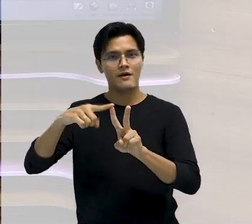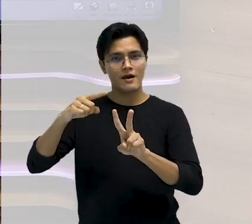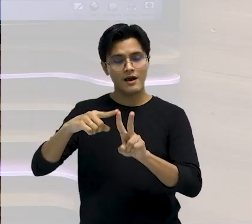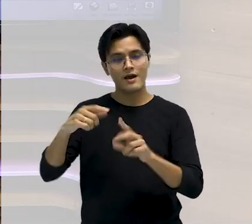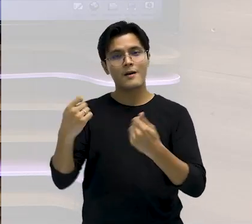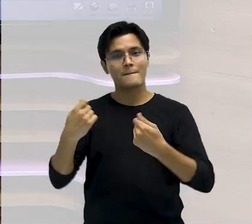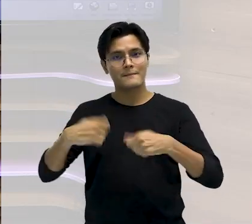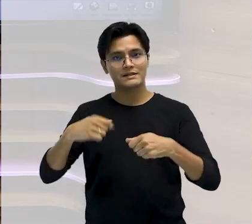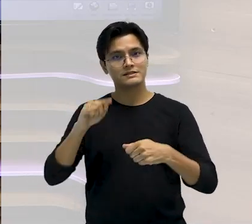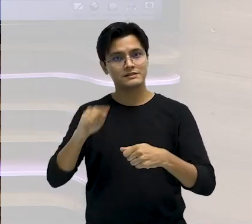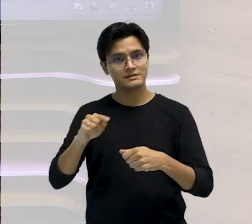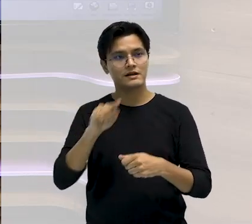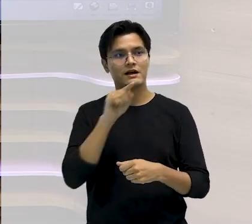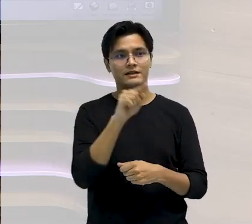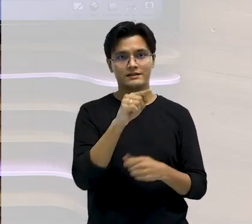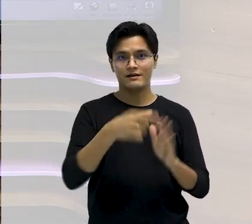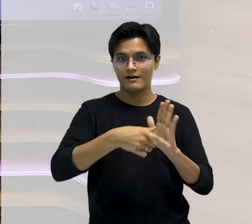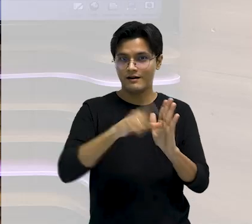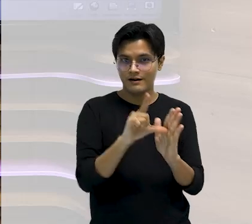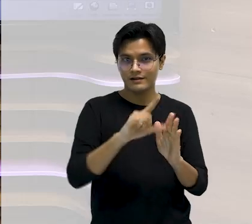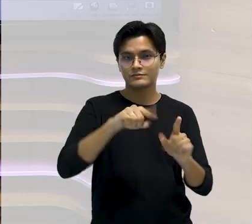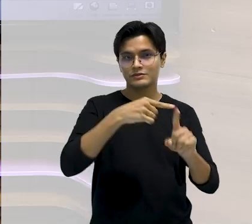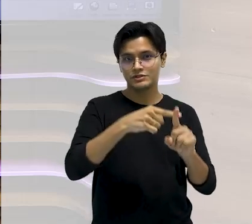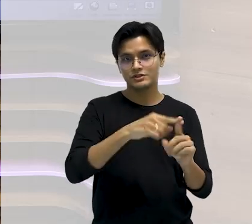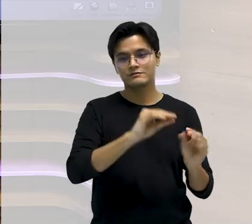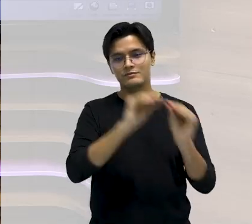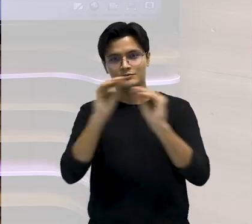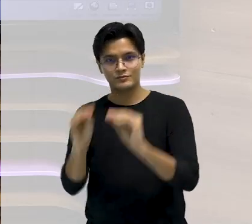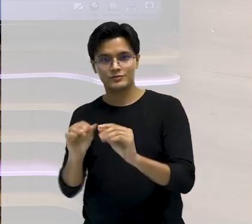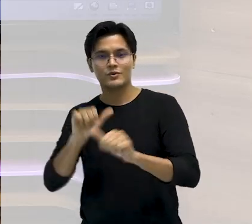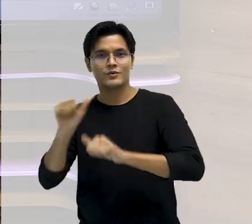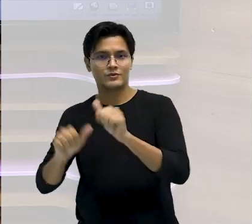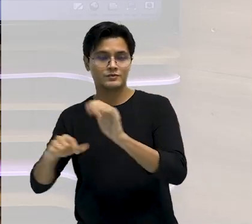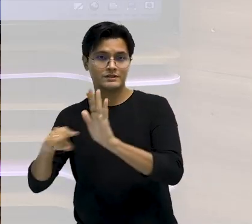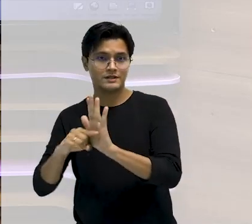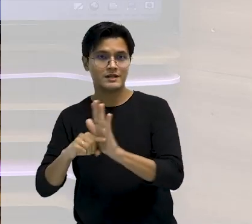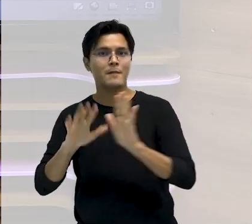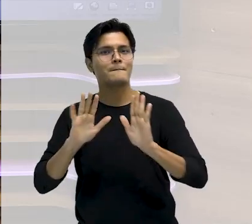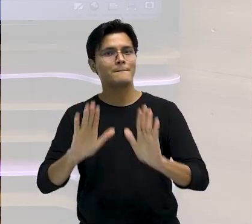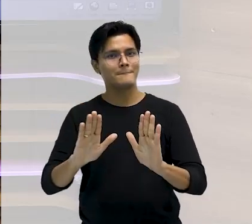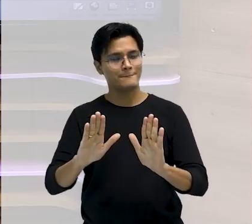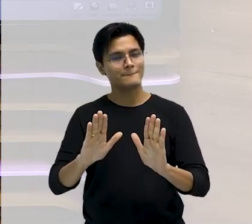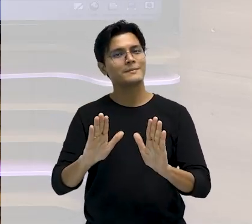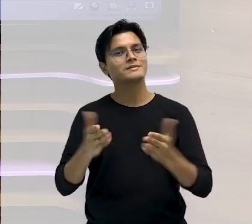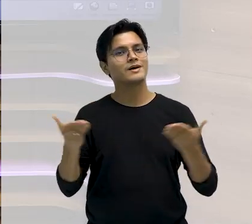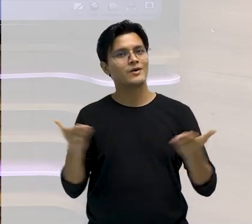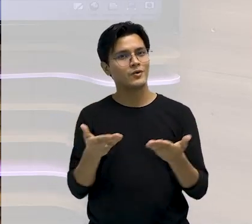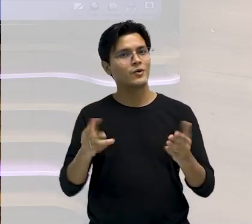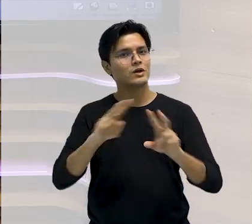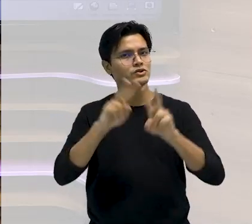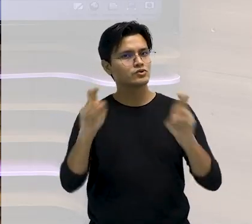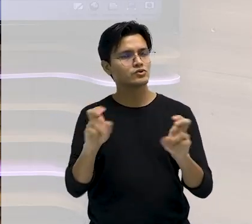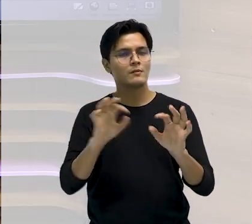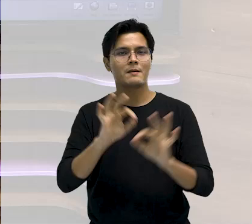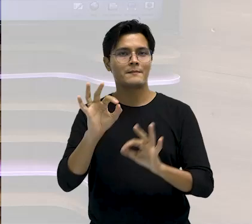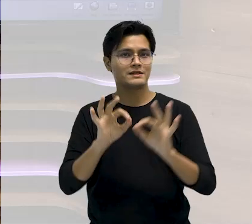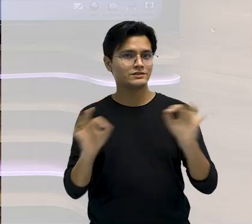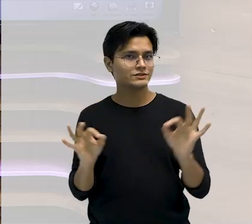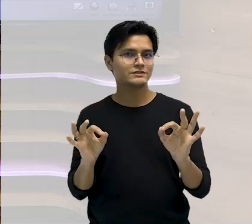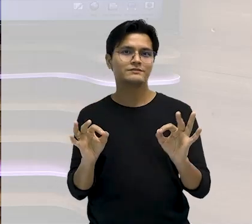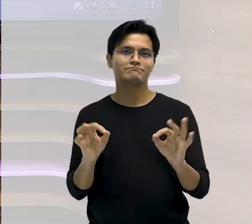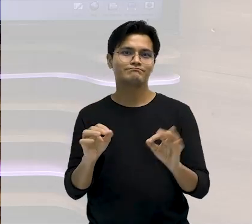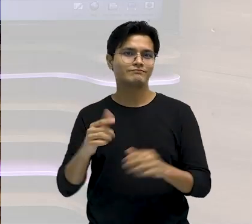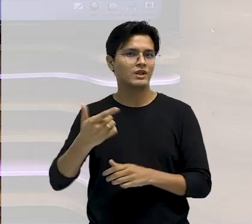ela positiva e ela negativa. Mas lembrem que aqui estamos tratando de medida e não